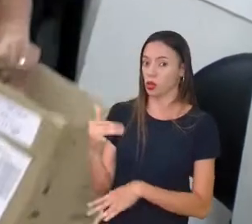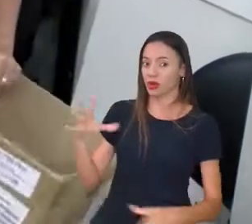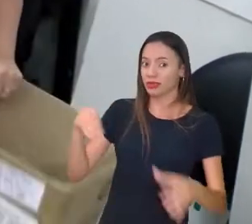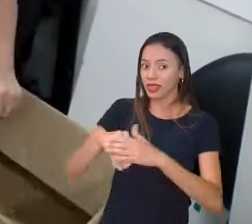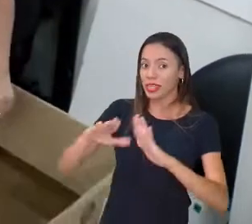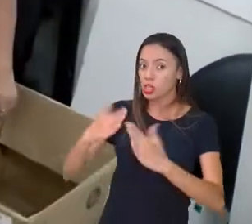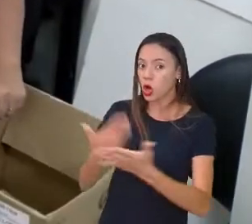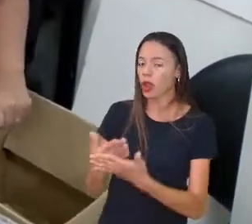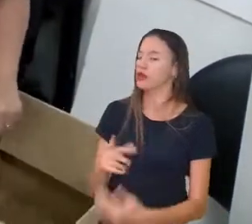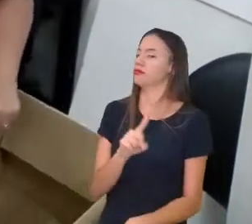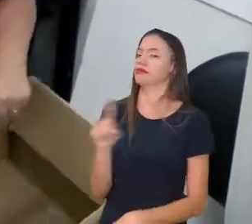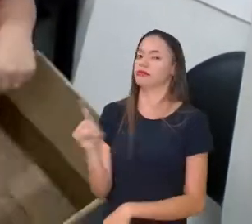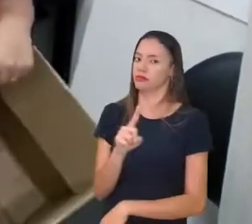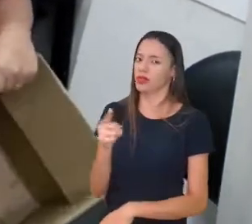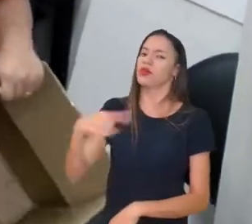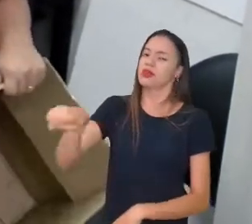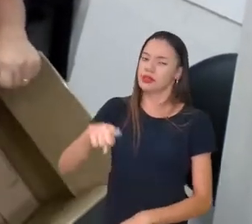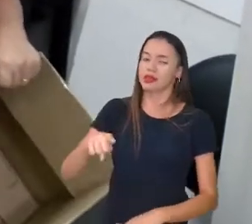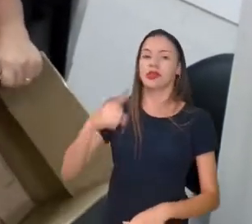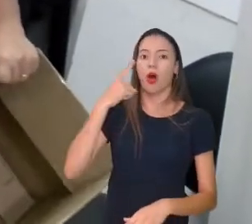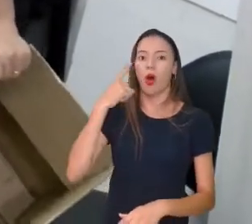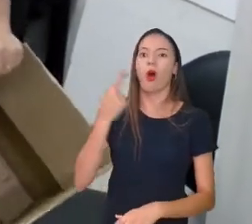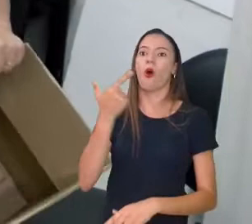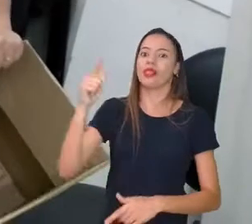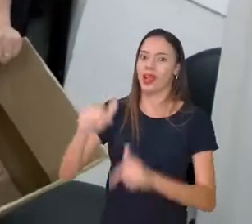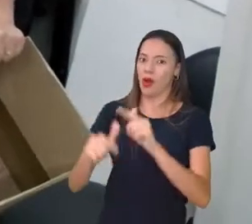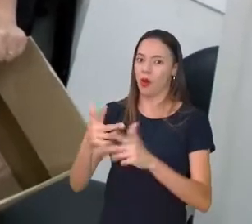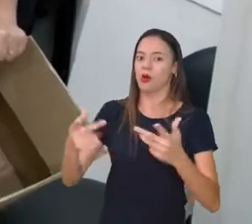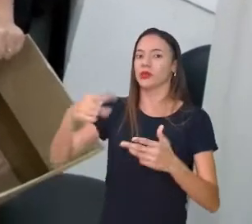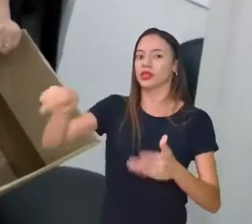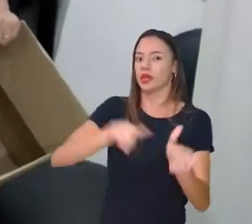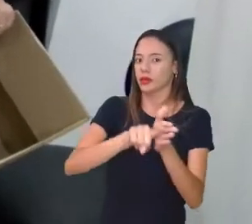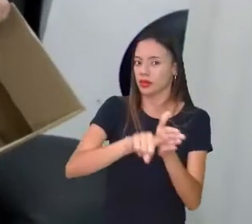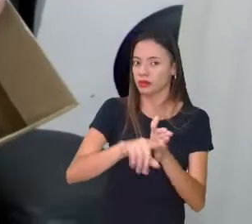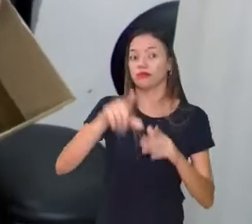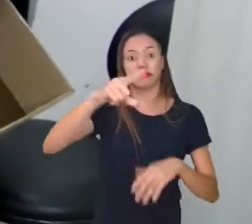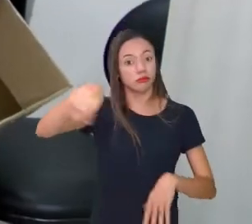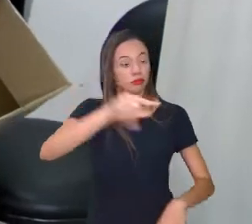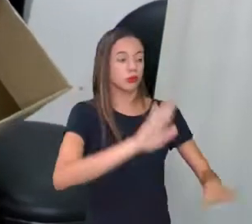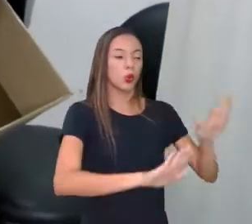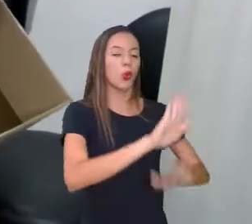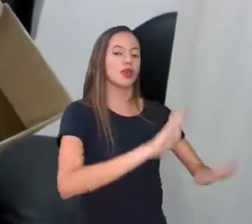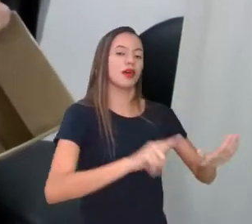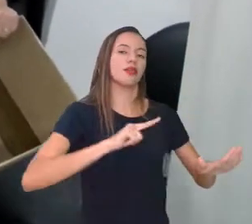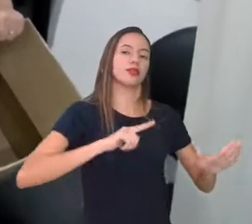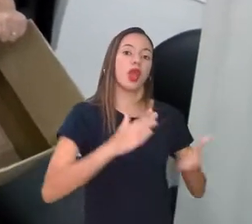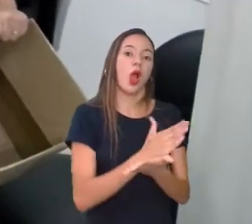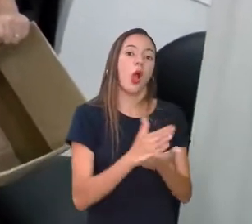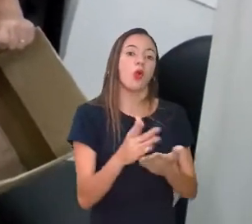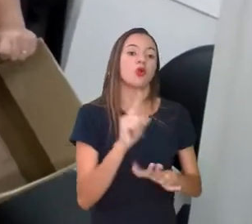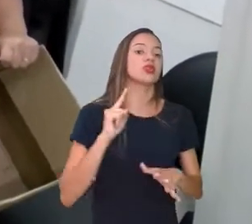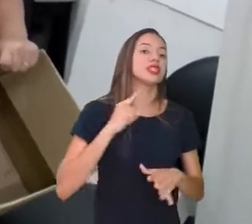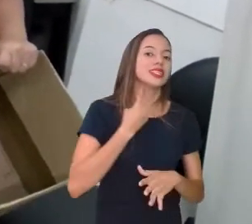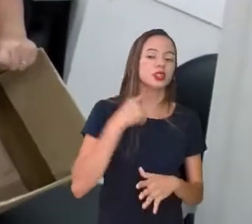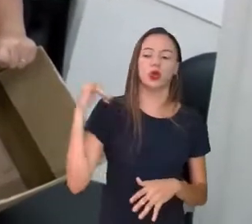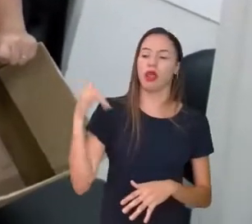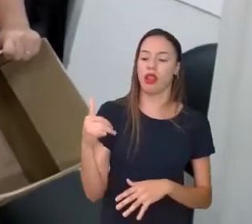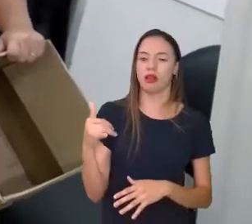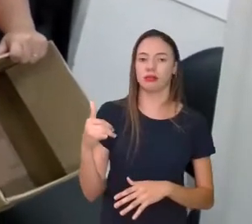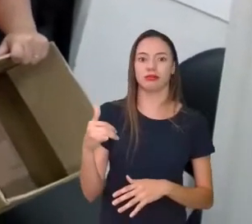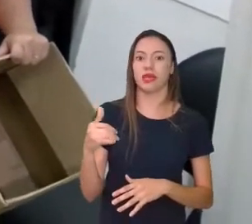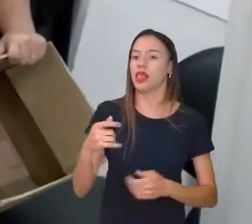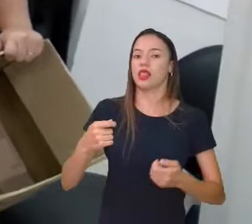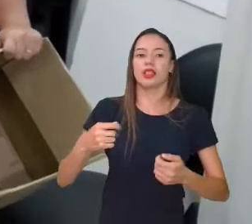uma coisa aí para vocês pesquisarem. Exatamente. Não é? Cuidado, né? Existem lixos eletrônicos e elétricos que não devem estar